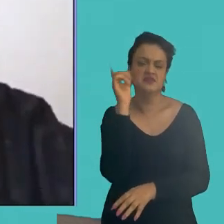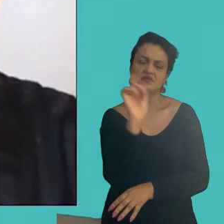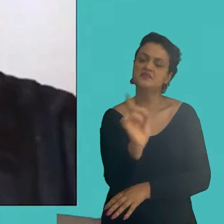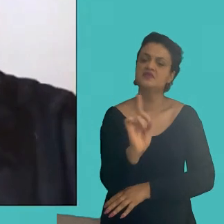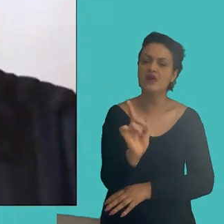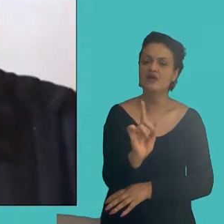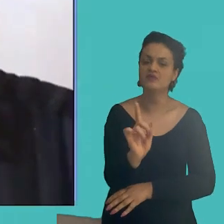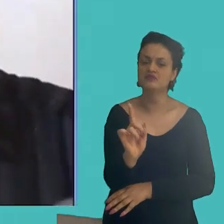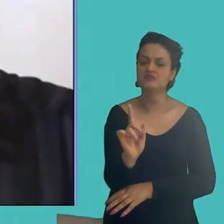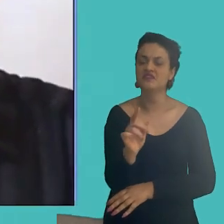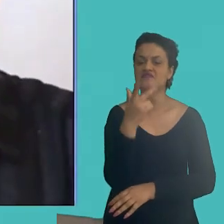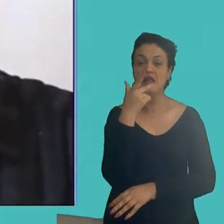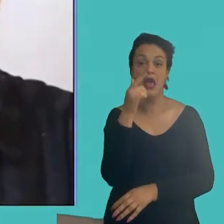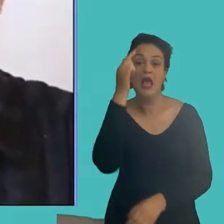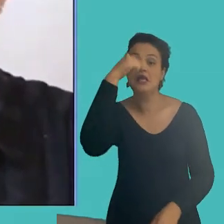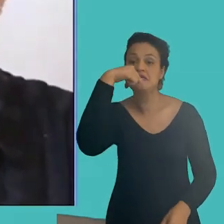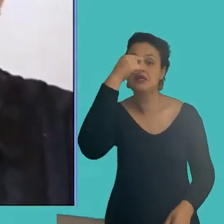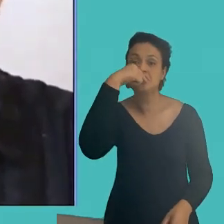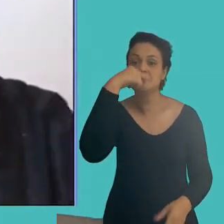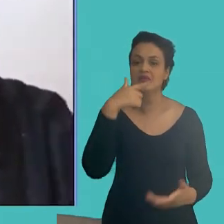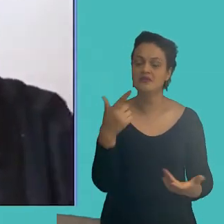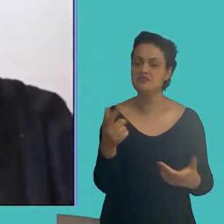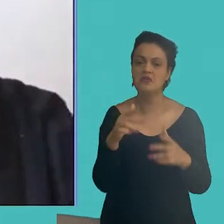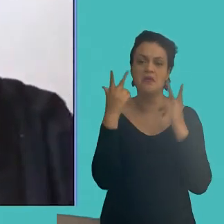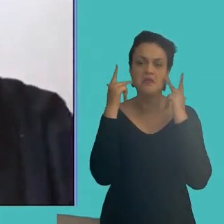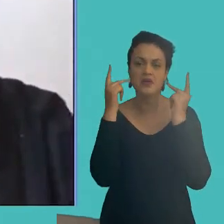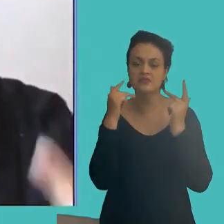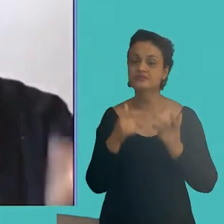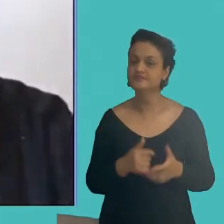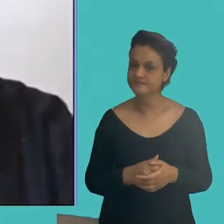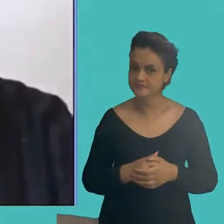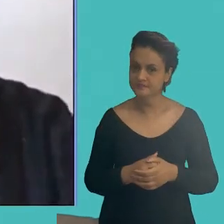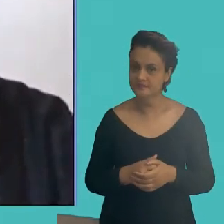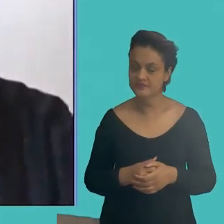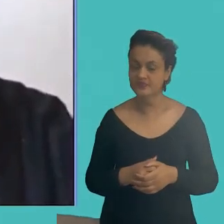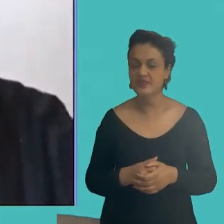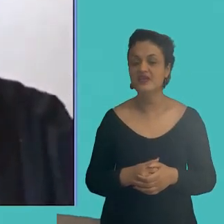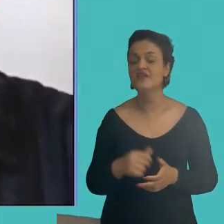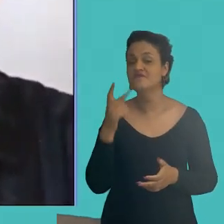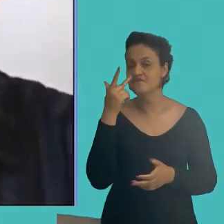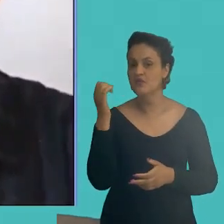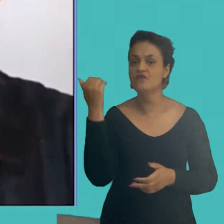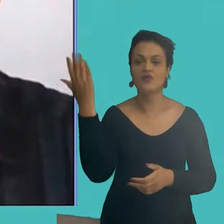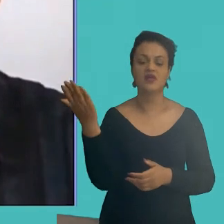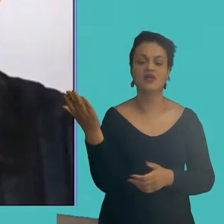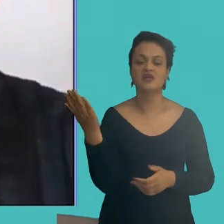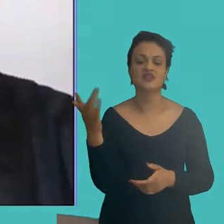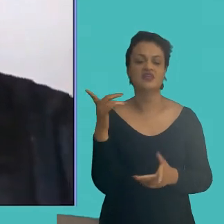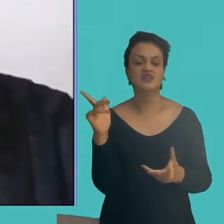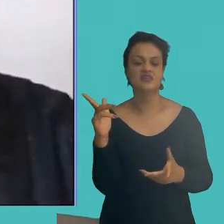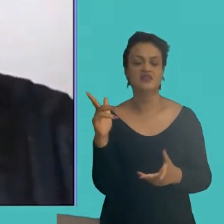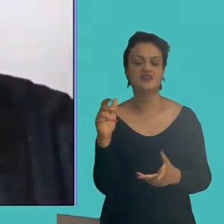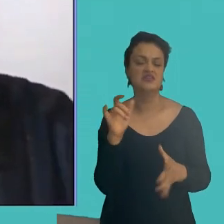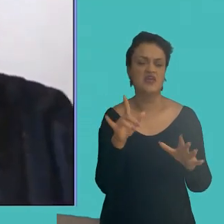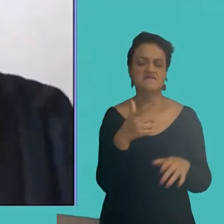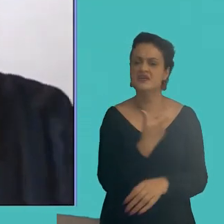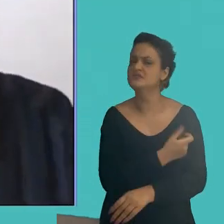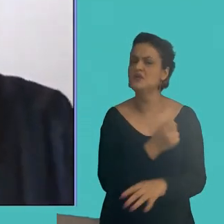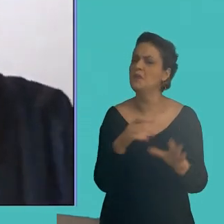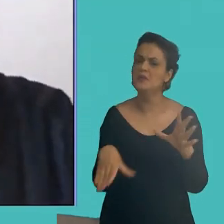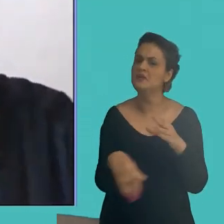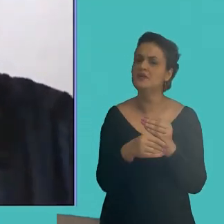gripe. E já disse fora da presidência que ele provavelmente não iria tomar a dose de reforço, já que ele